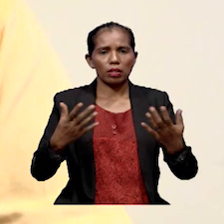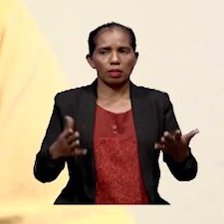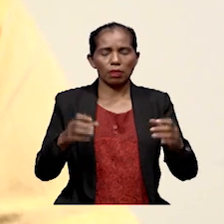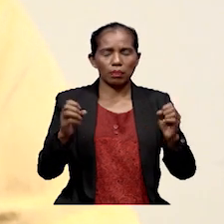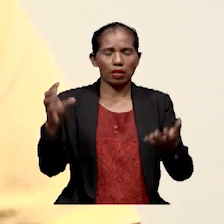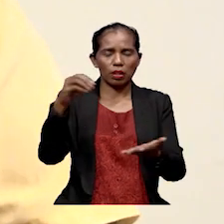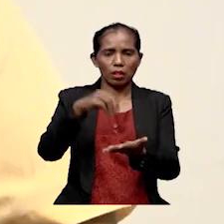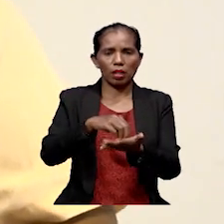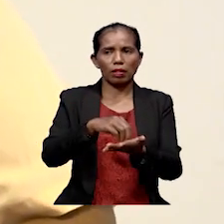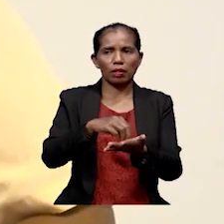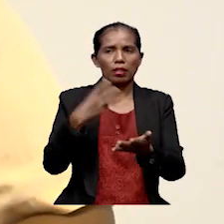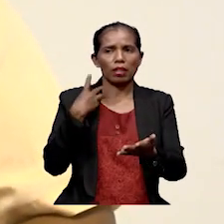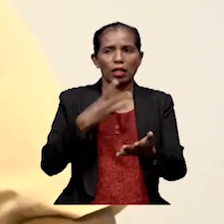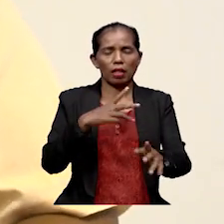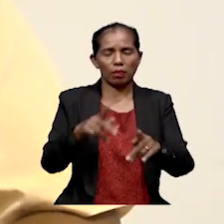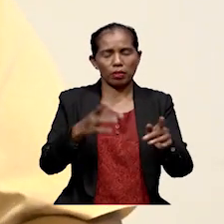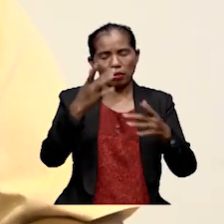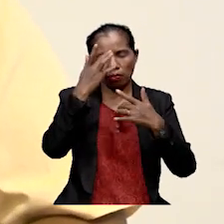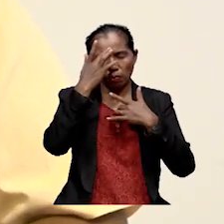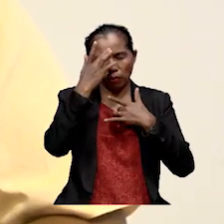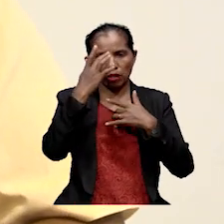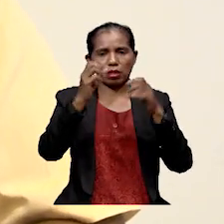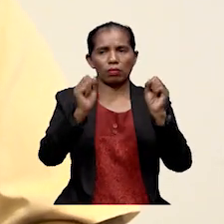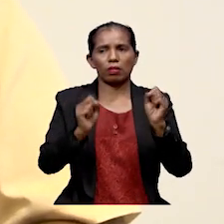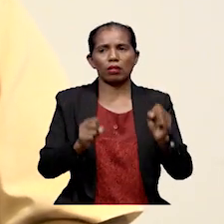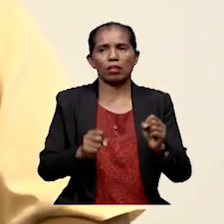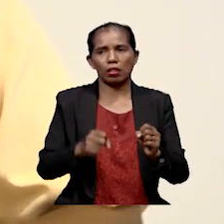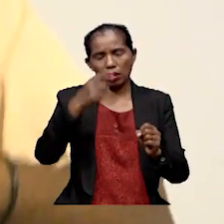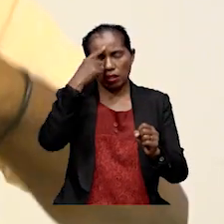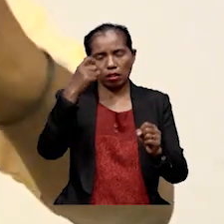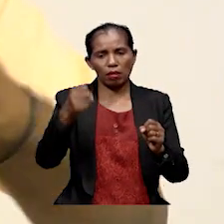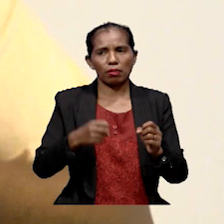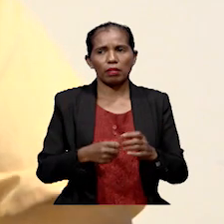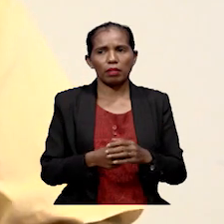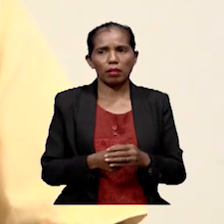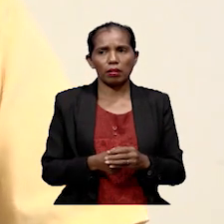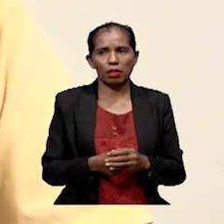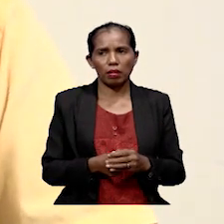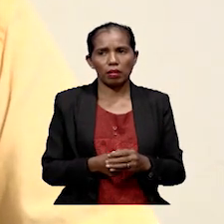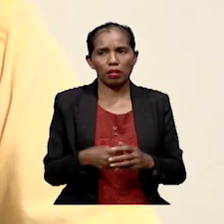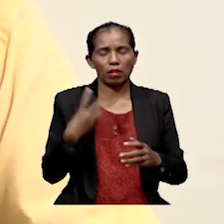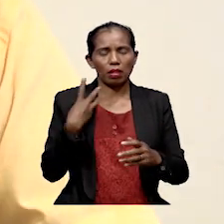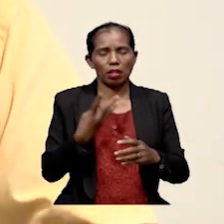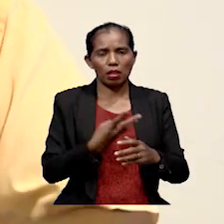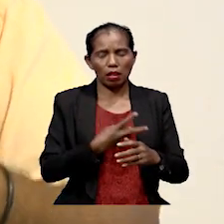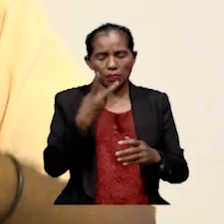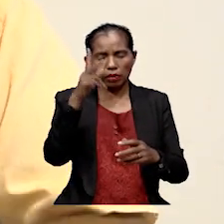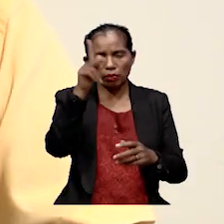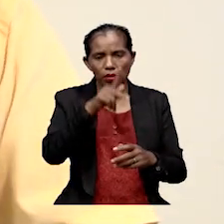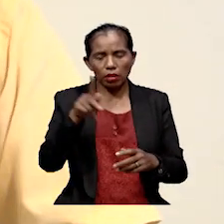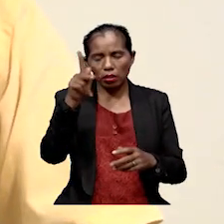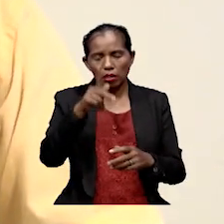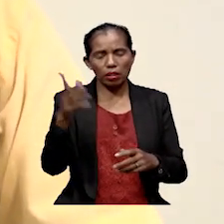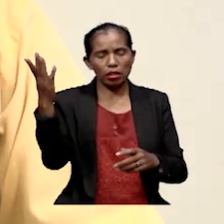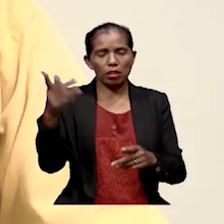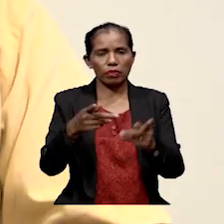acomoda e tem a paciente sira, que é o digno. Também labela está, foi lá essa miquerácia, que é a fiscalização e a